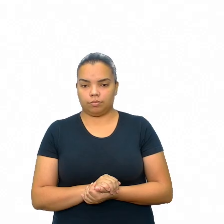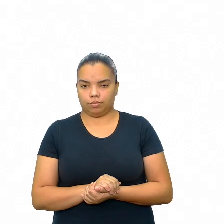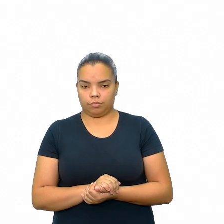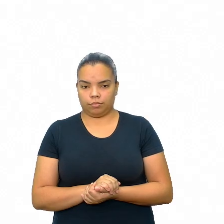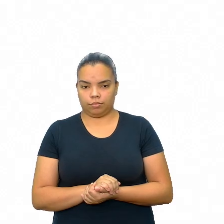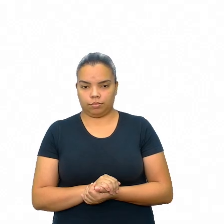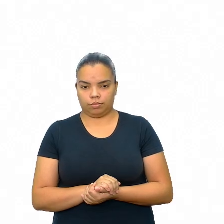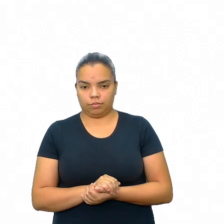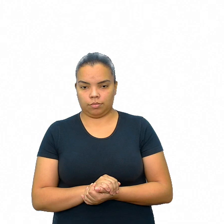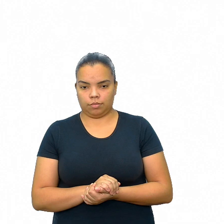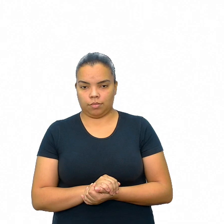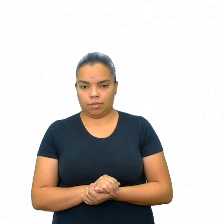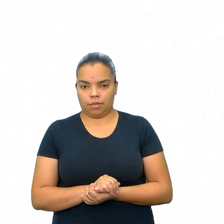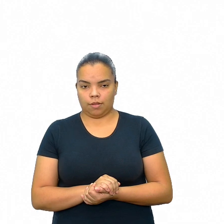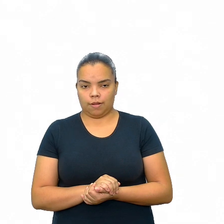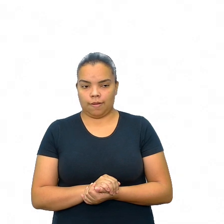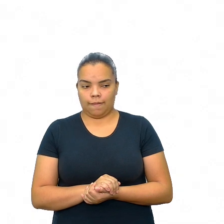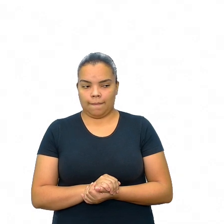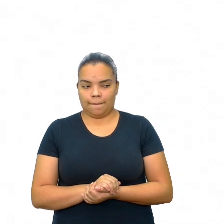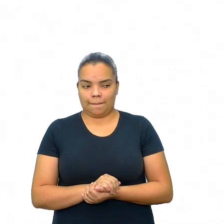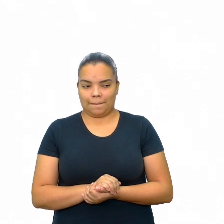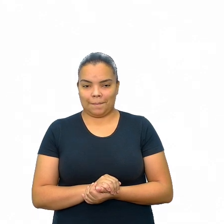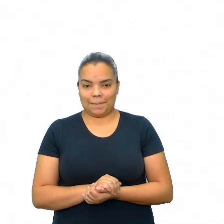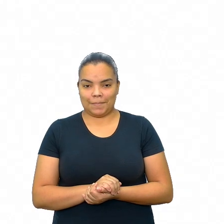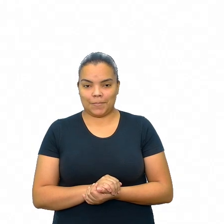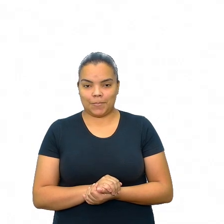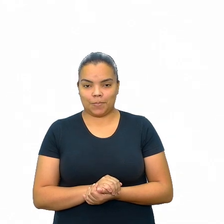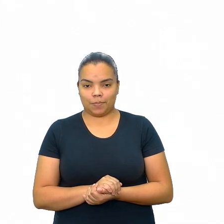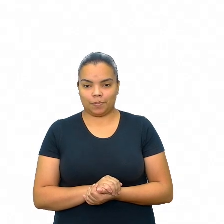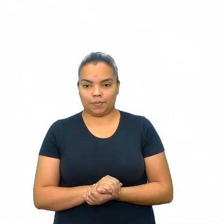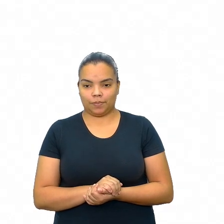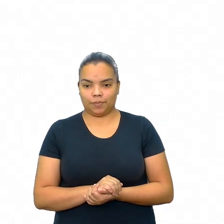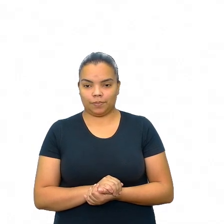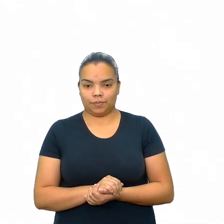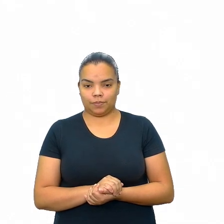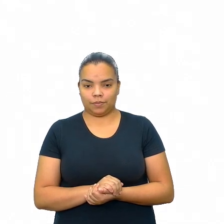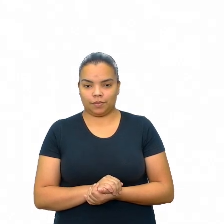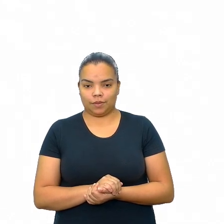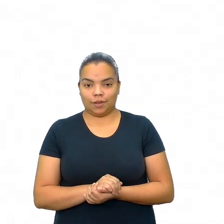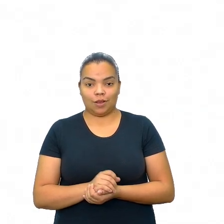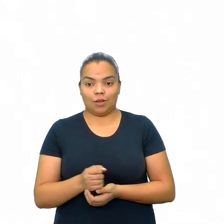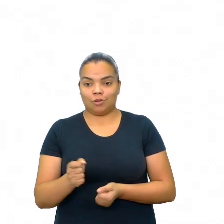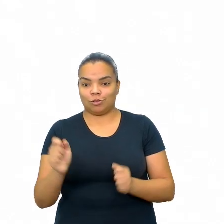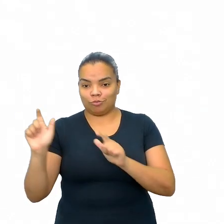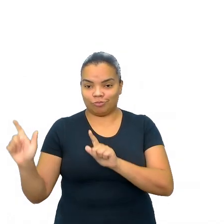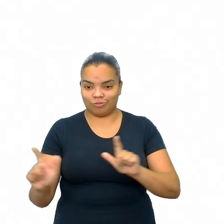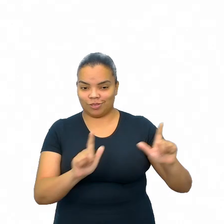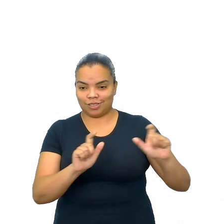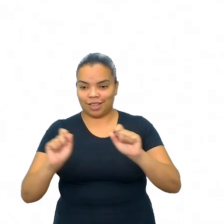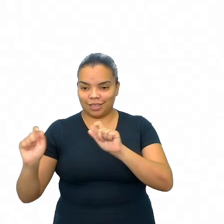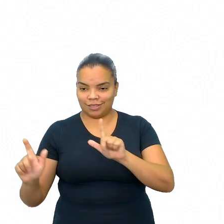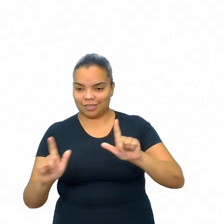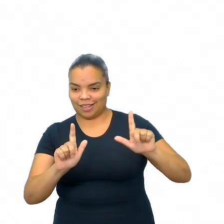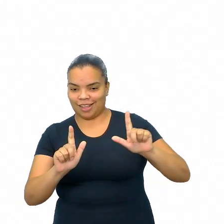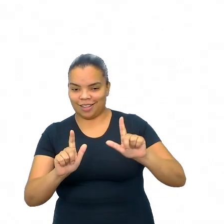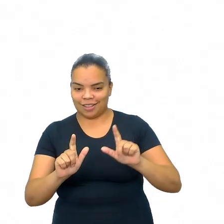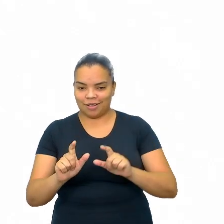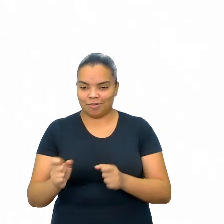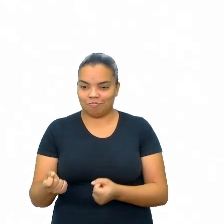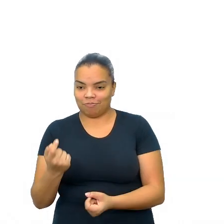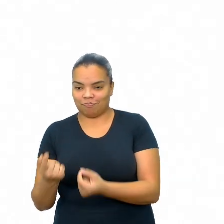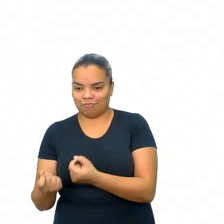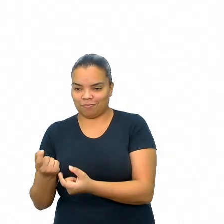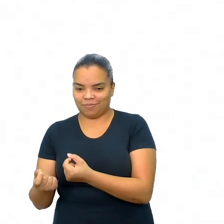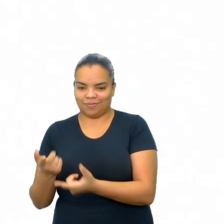oh, meu Deus do céu, hoje os slides estão pipocando. Qual os números, né,